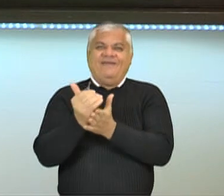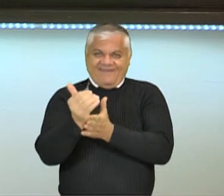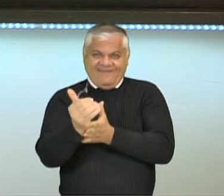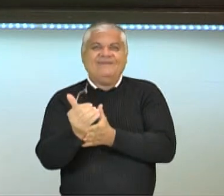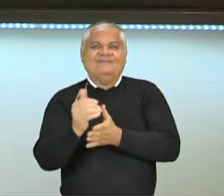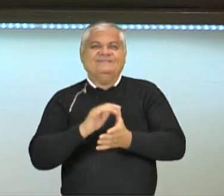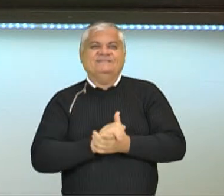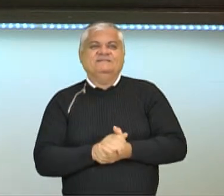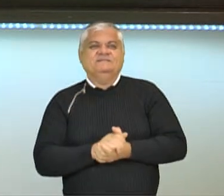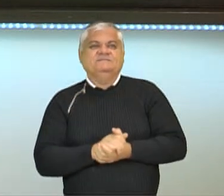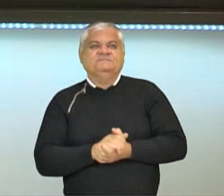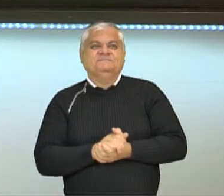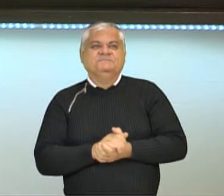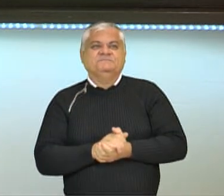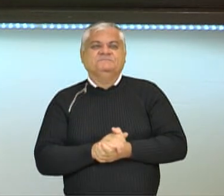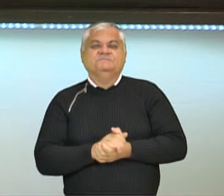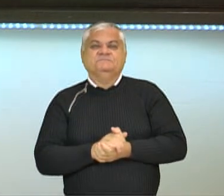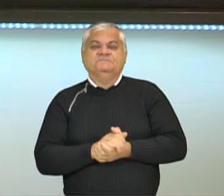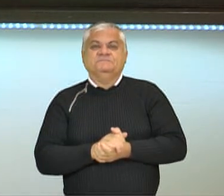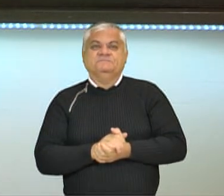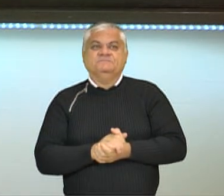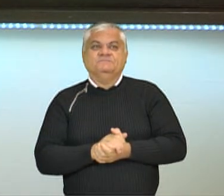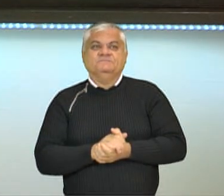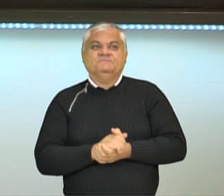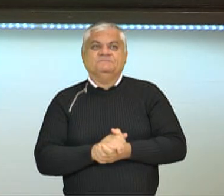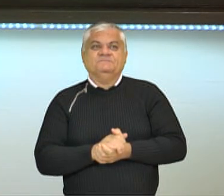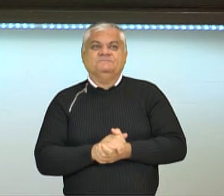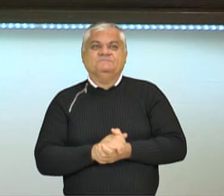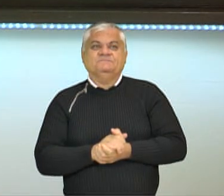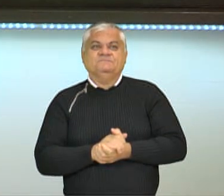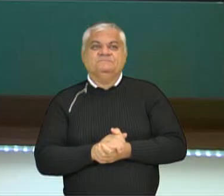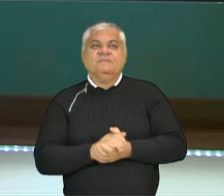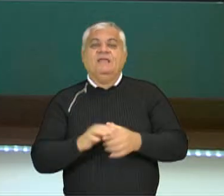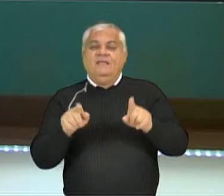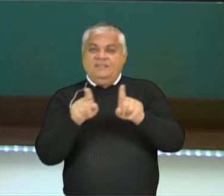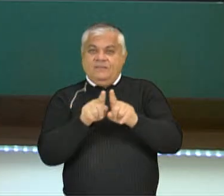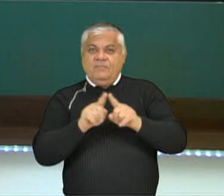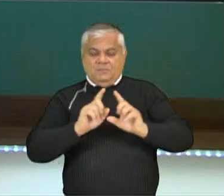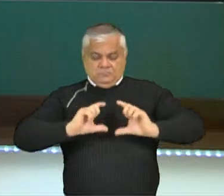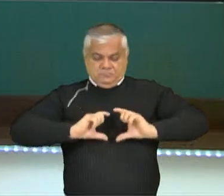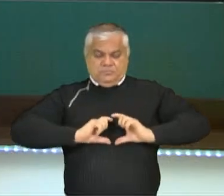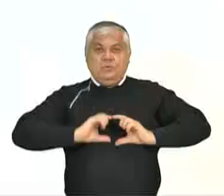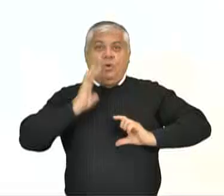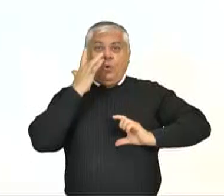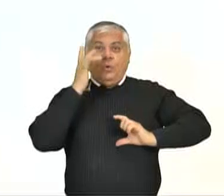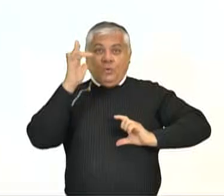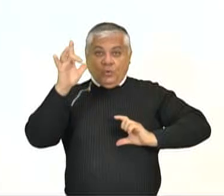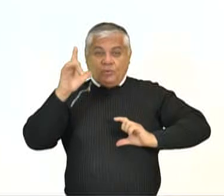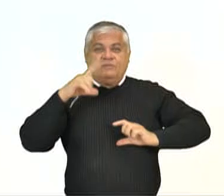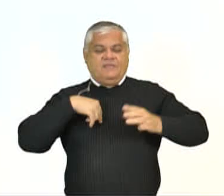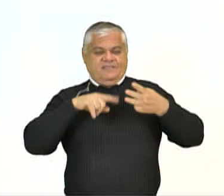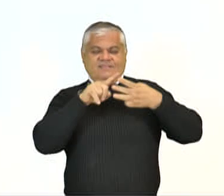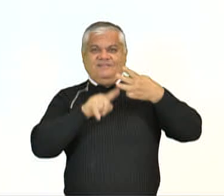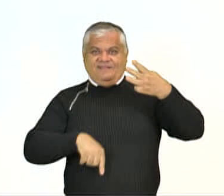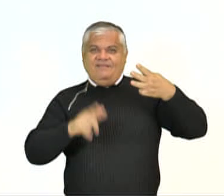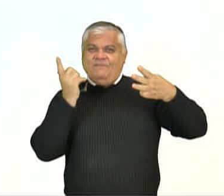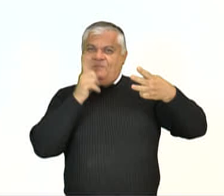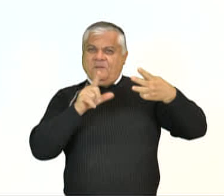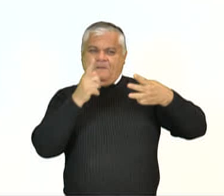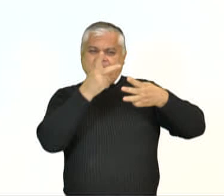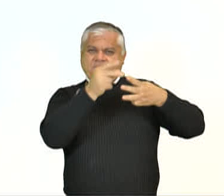mais midiático. Continuando, com relação ao ouro olímpico, então o Brasil tem 3 ouros